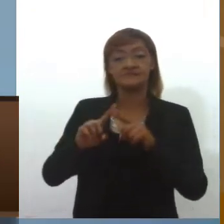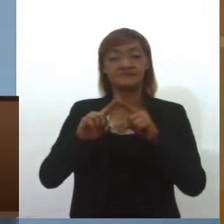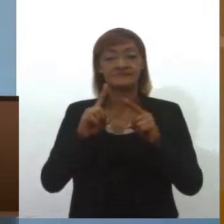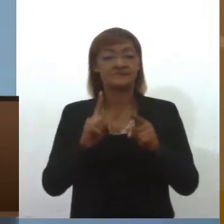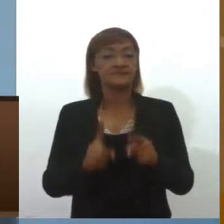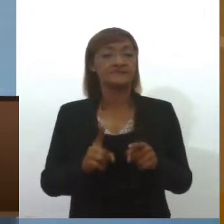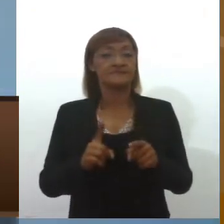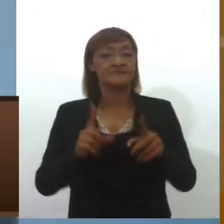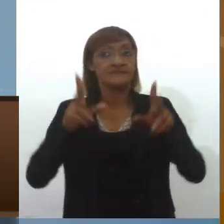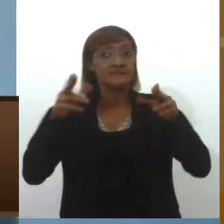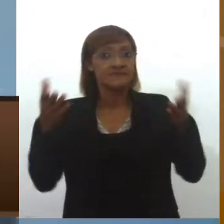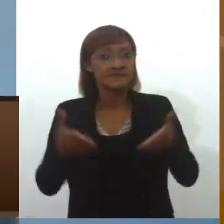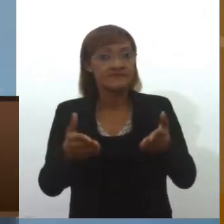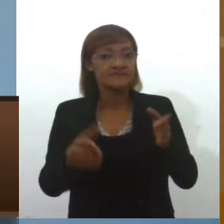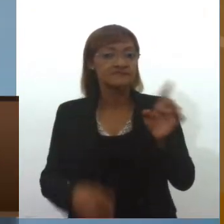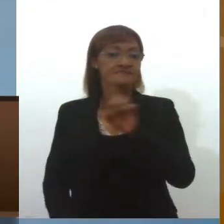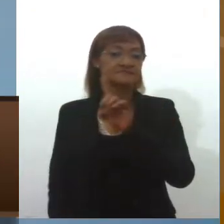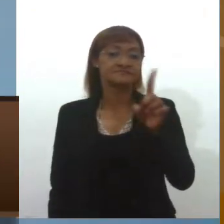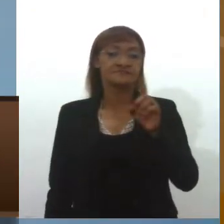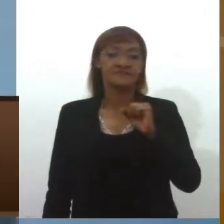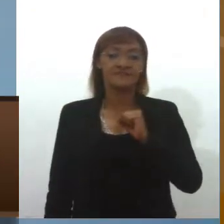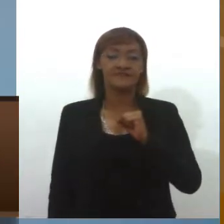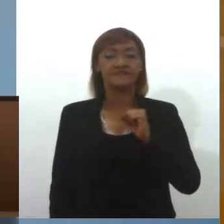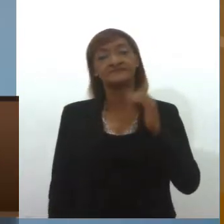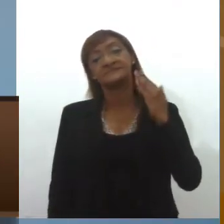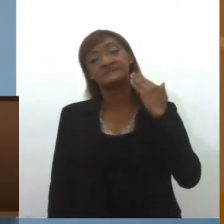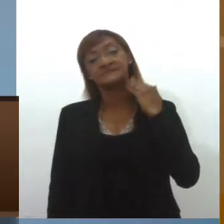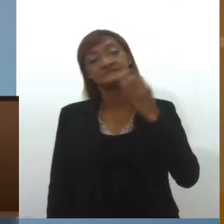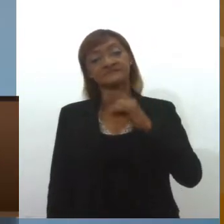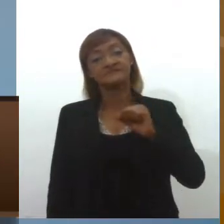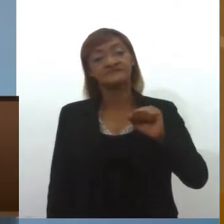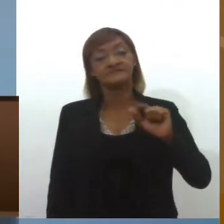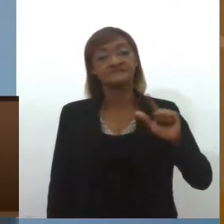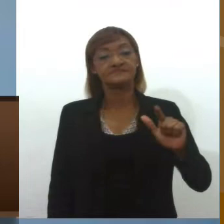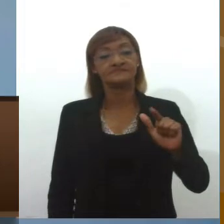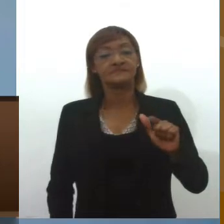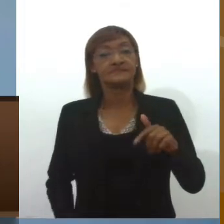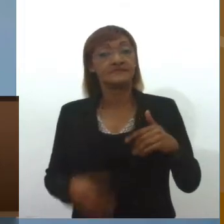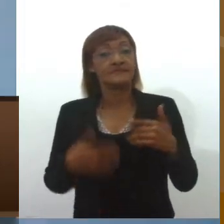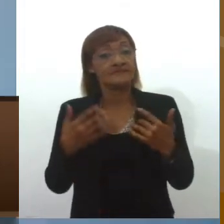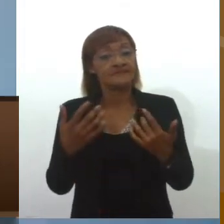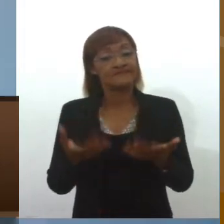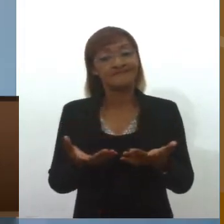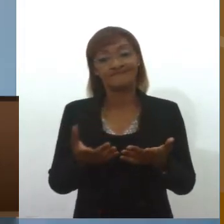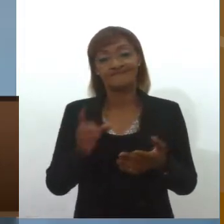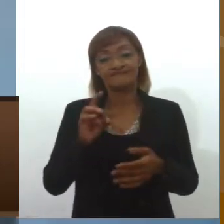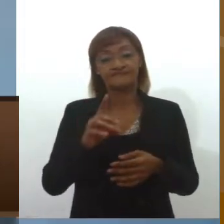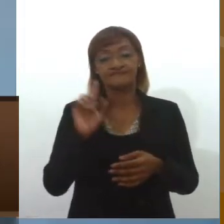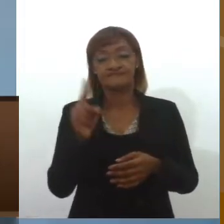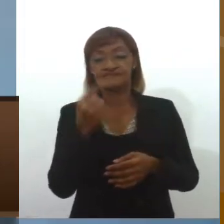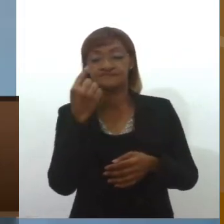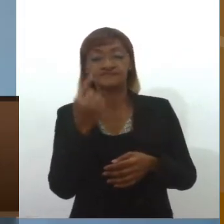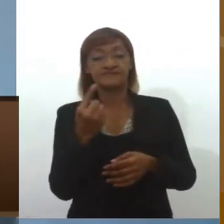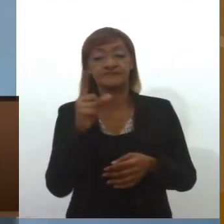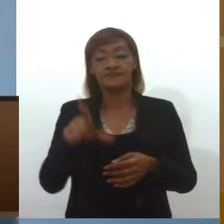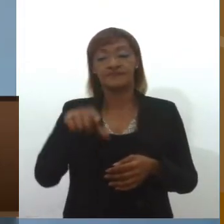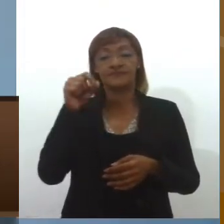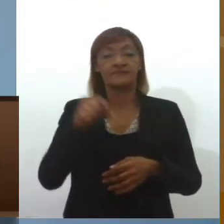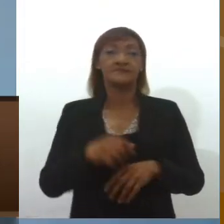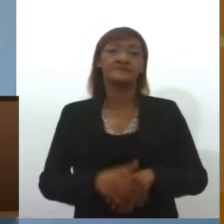está. E para o Banco Central só restou uma, infelizmente, única opção, que foi